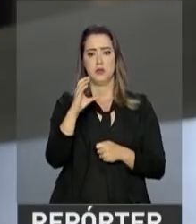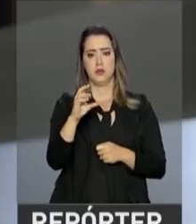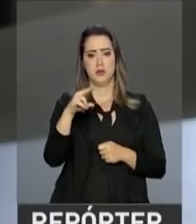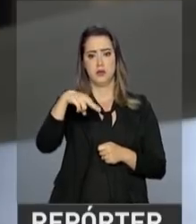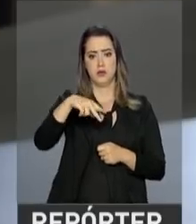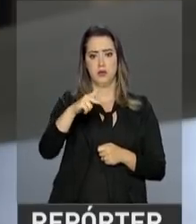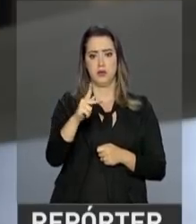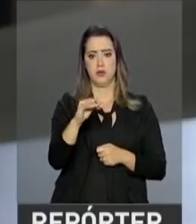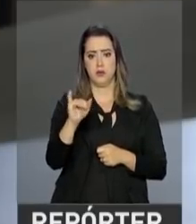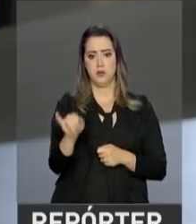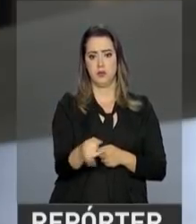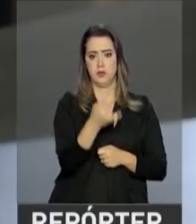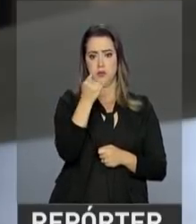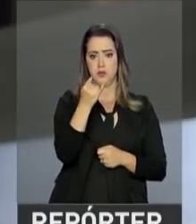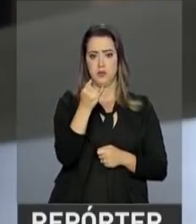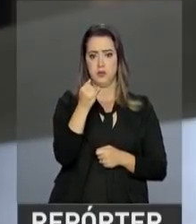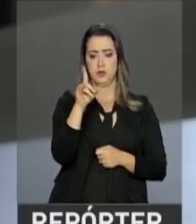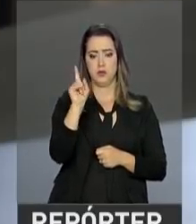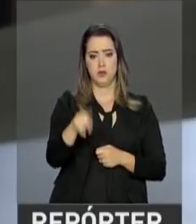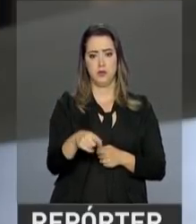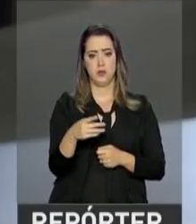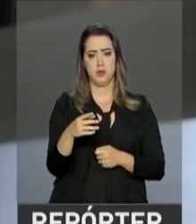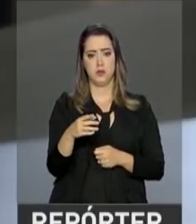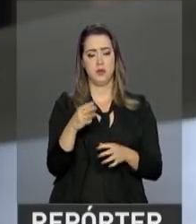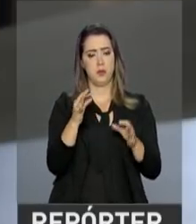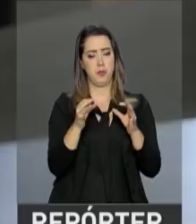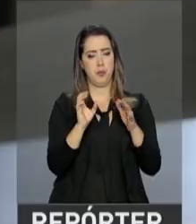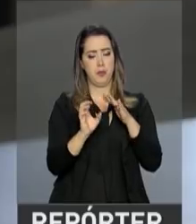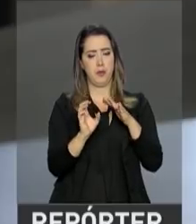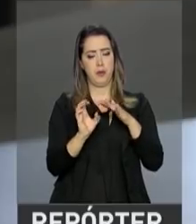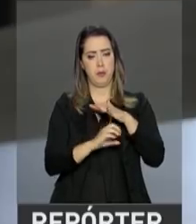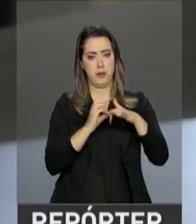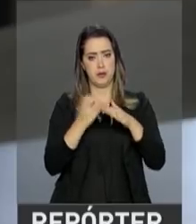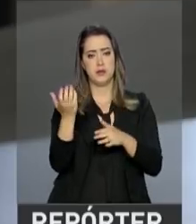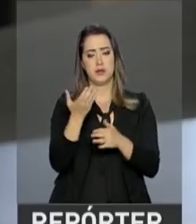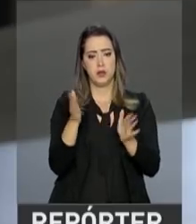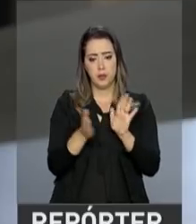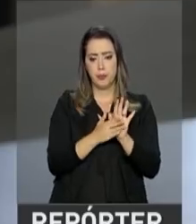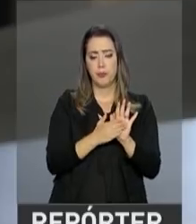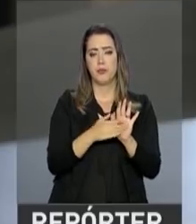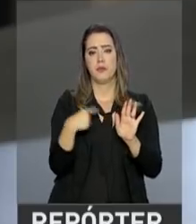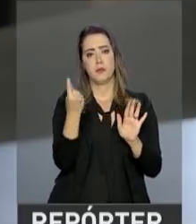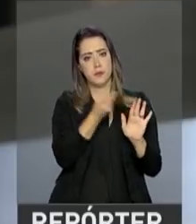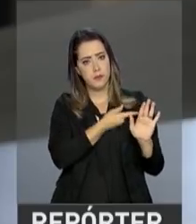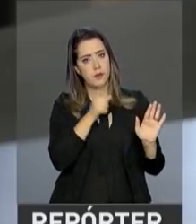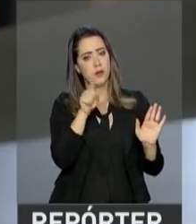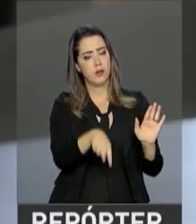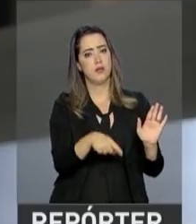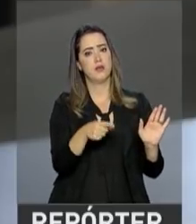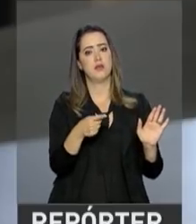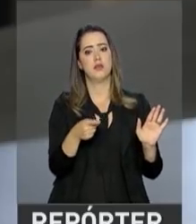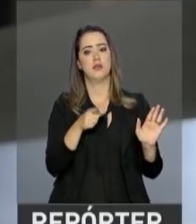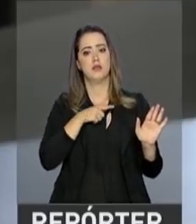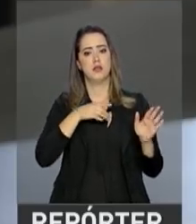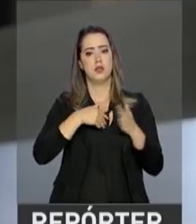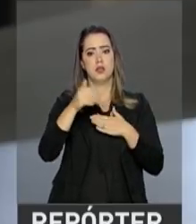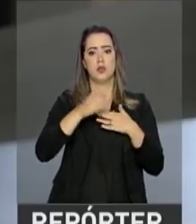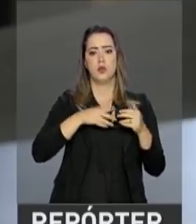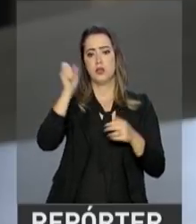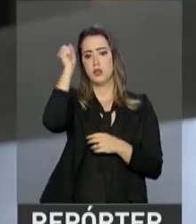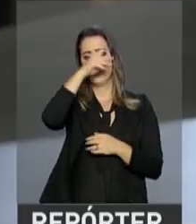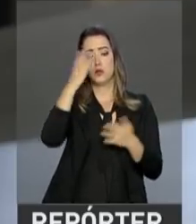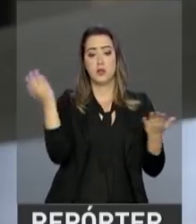não é a pessoa física não é a pessoa jurídica a pessoa jurídica tem interesse de encaminhar proposta pra gente né e têm algum tipo de dificuldade